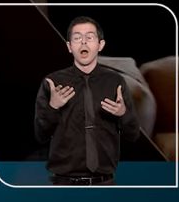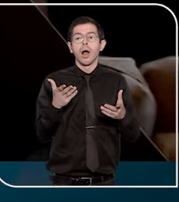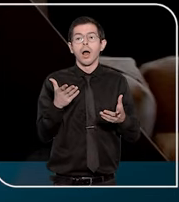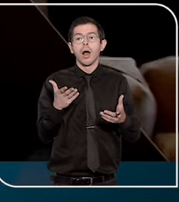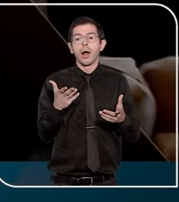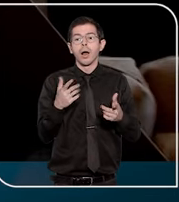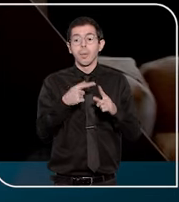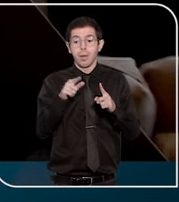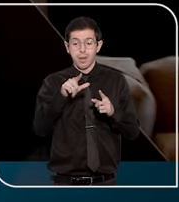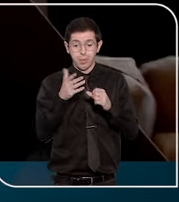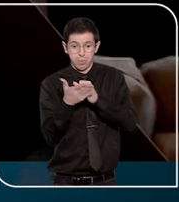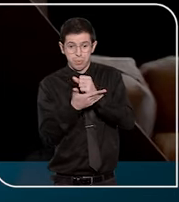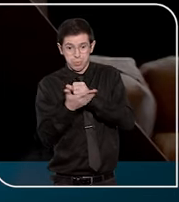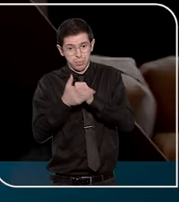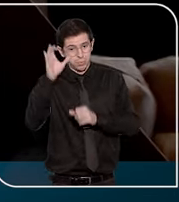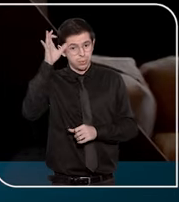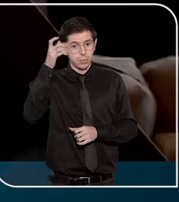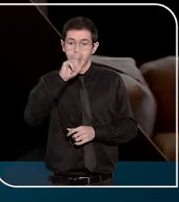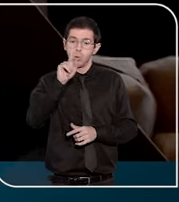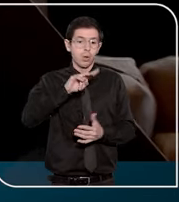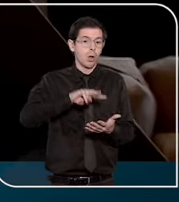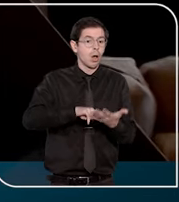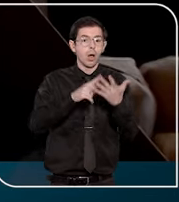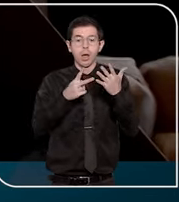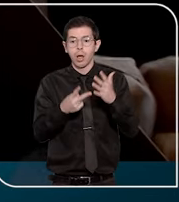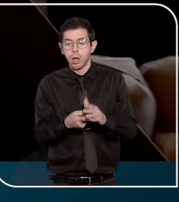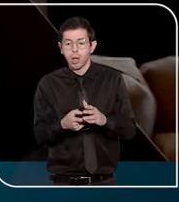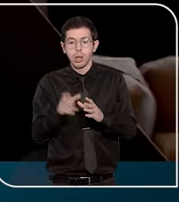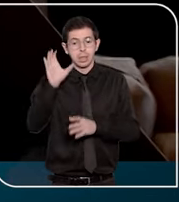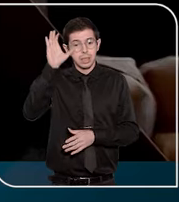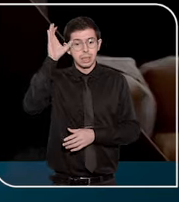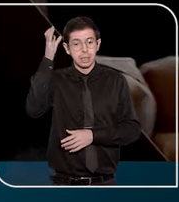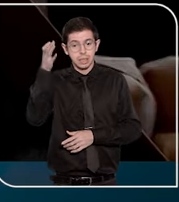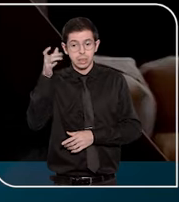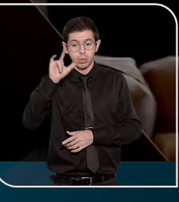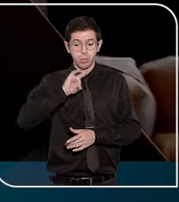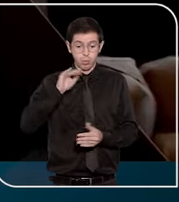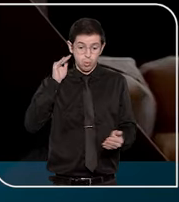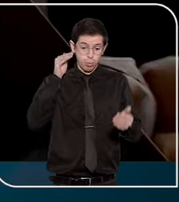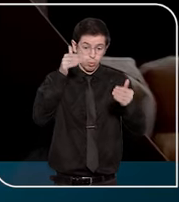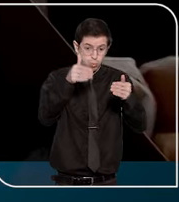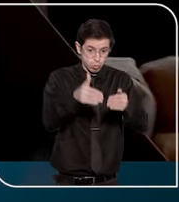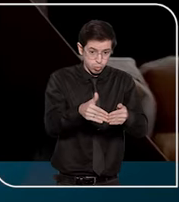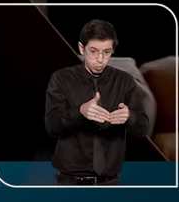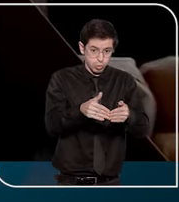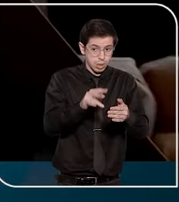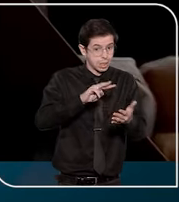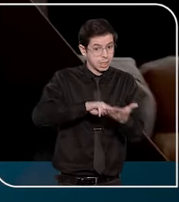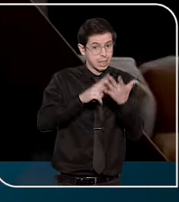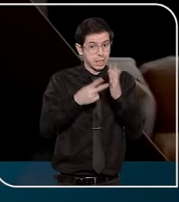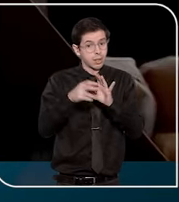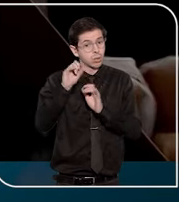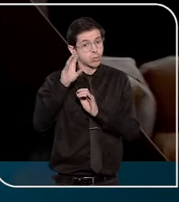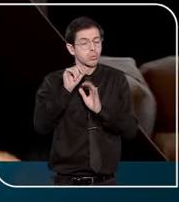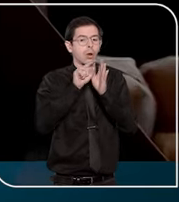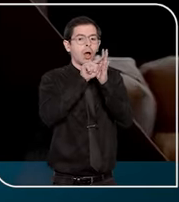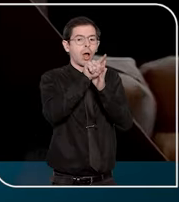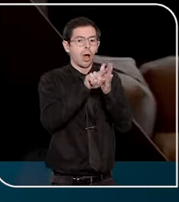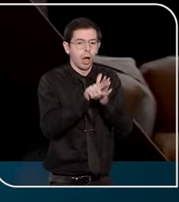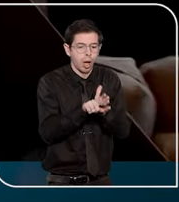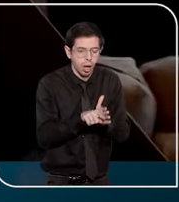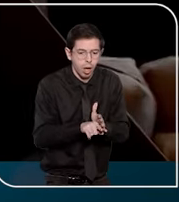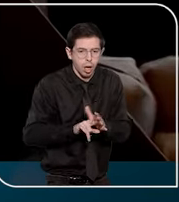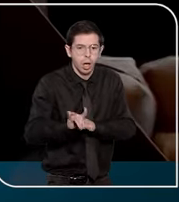fundamentação das decisões não significa fundamentação da decisão num certo sentido. Significa a apreciação